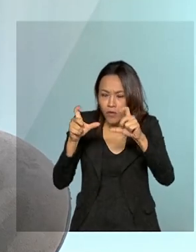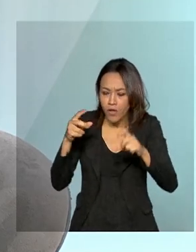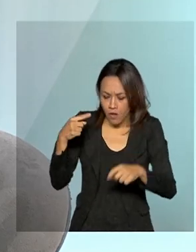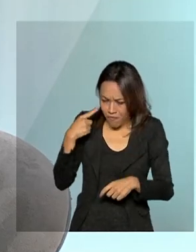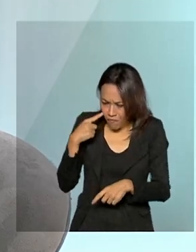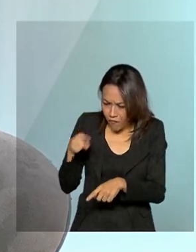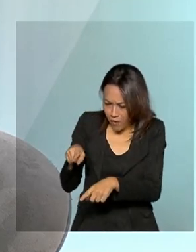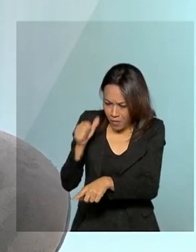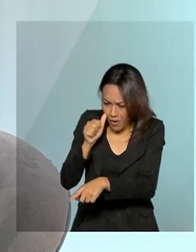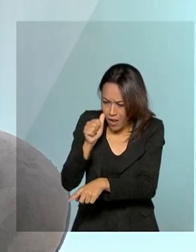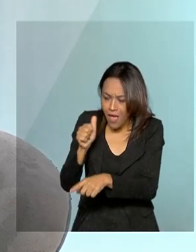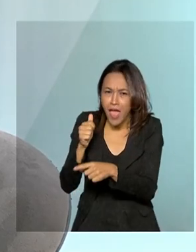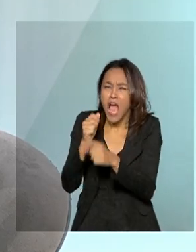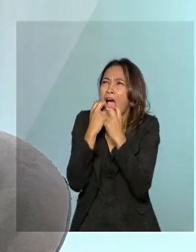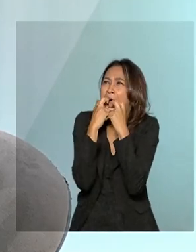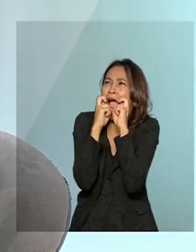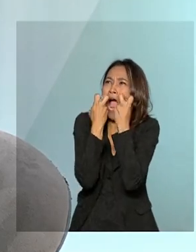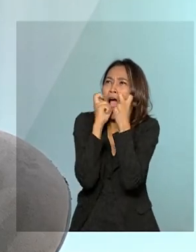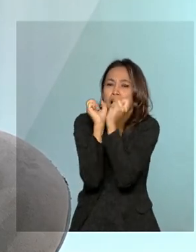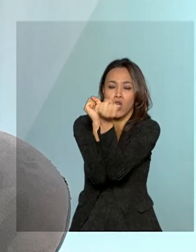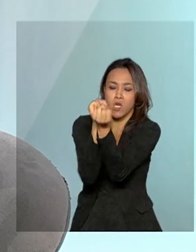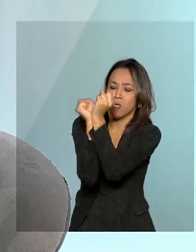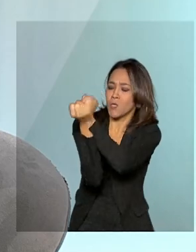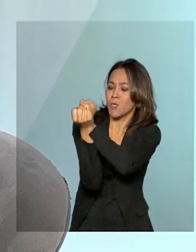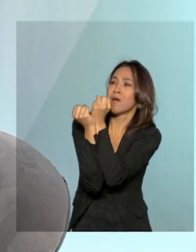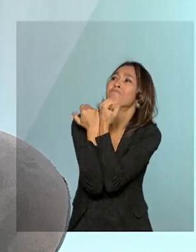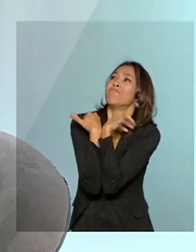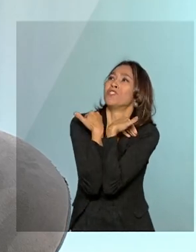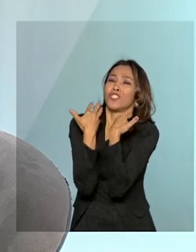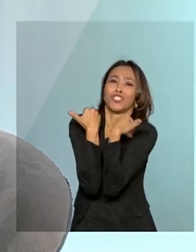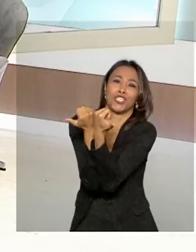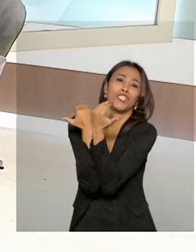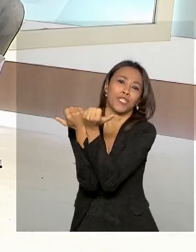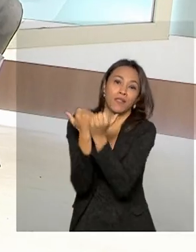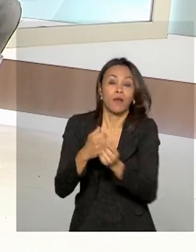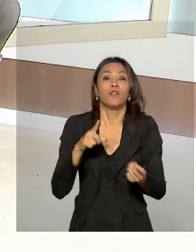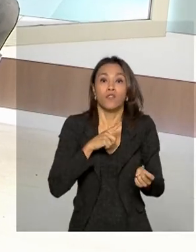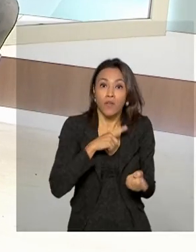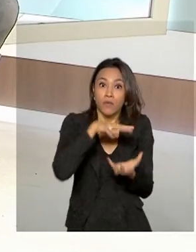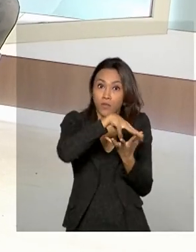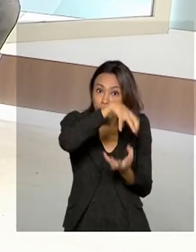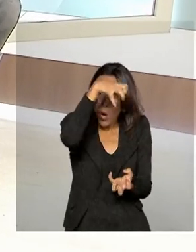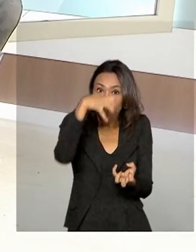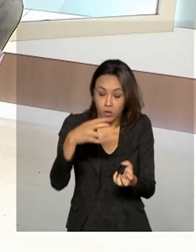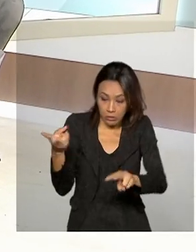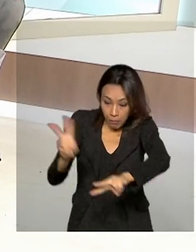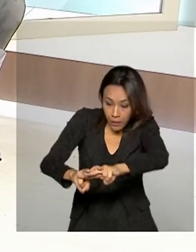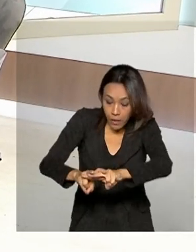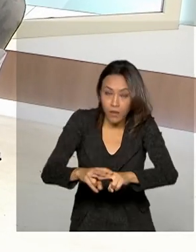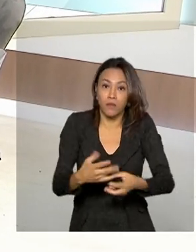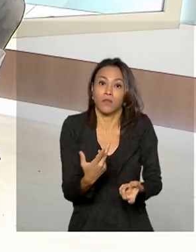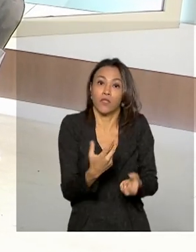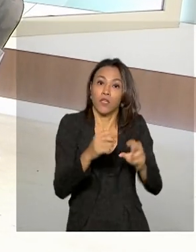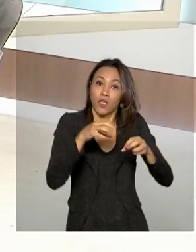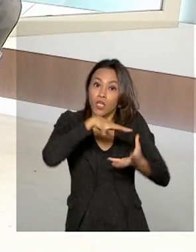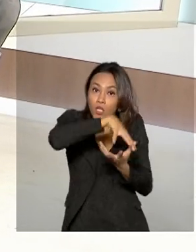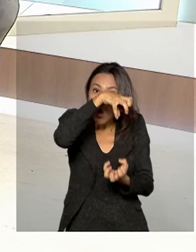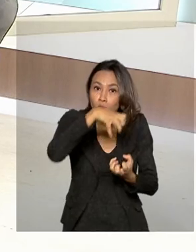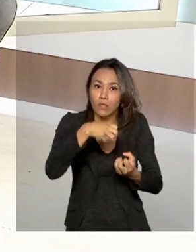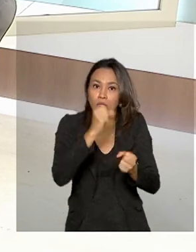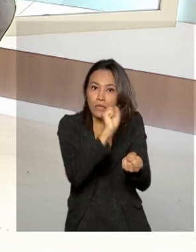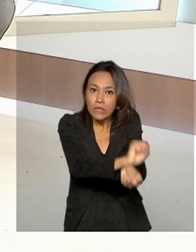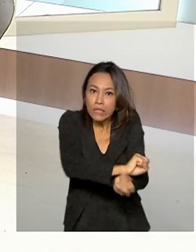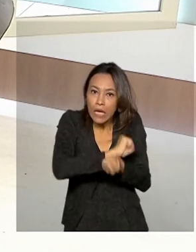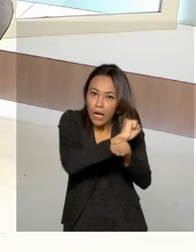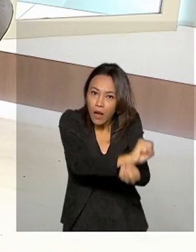acorrentadas, gritando, me tire daqui. Nós tiramos idosos de cativeiro, nós tiramos idosos de escravidão. Nós